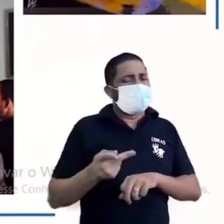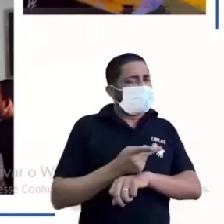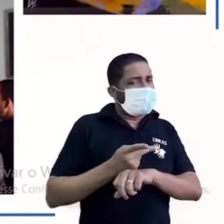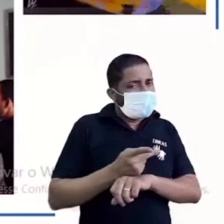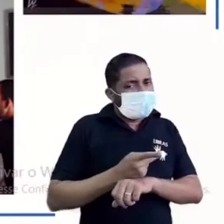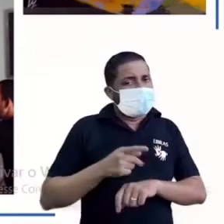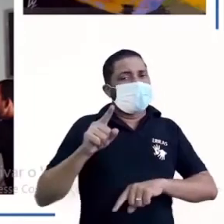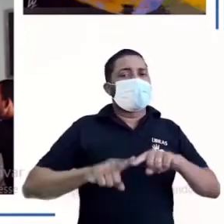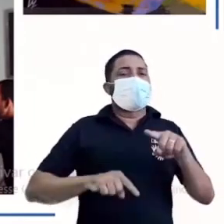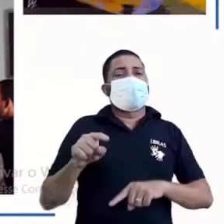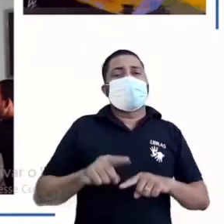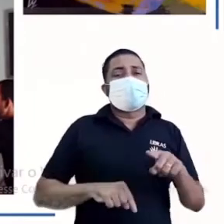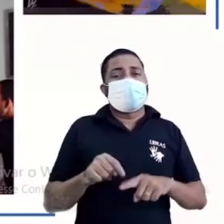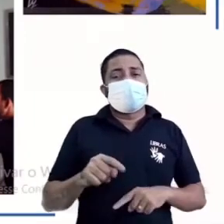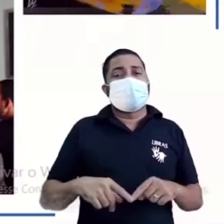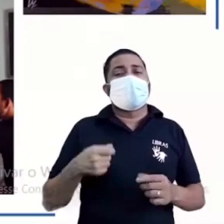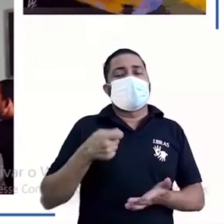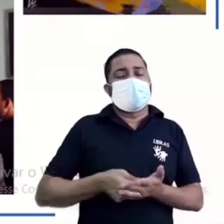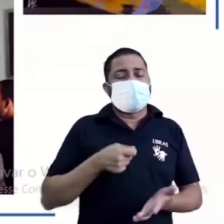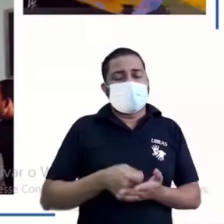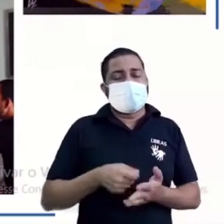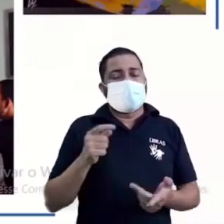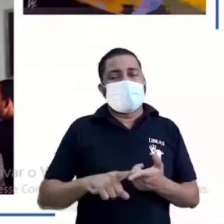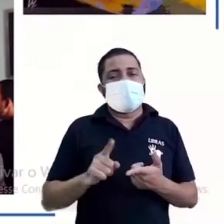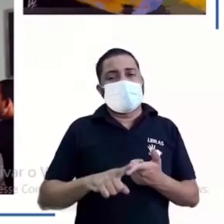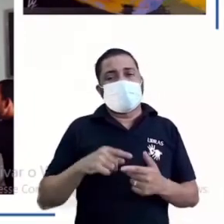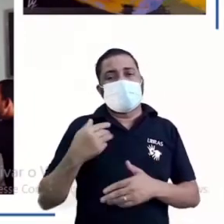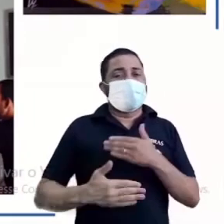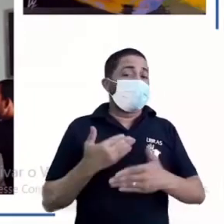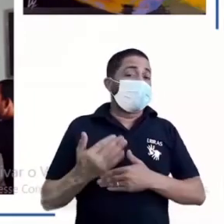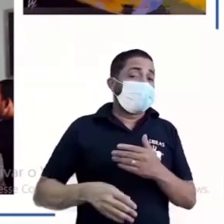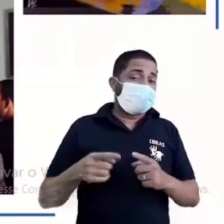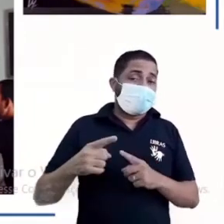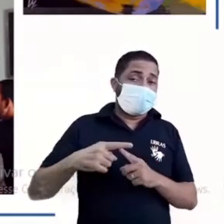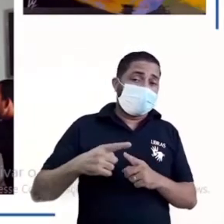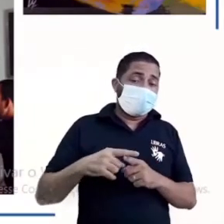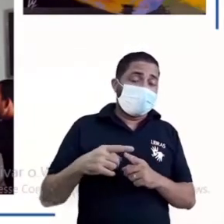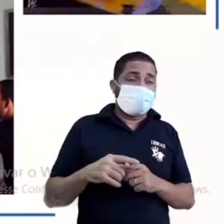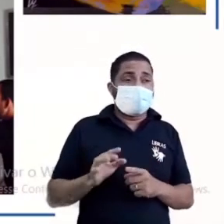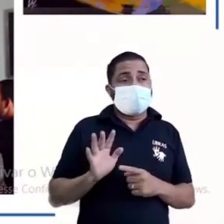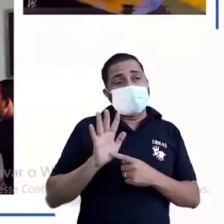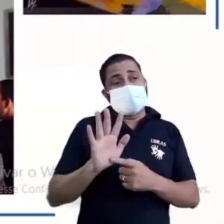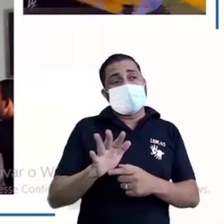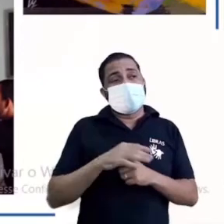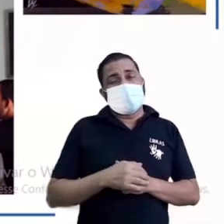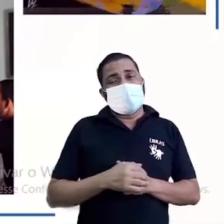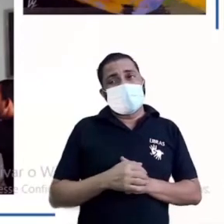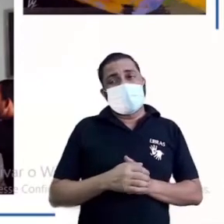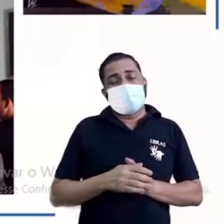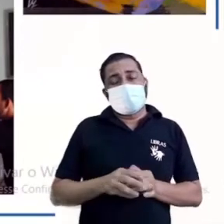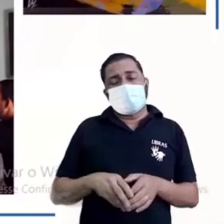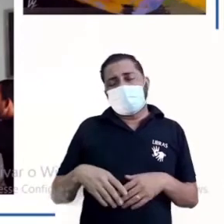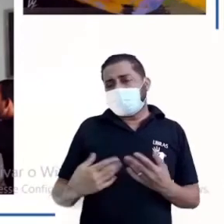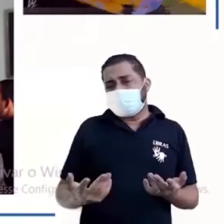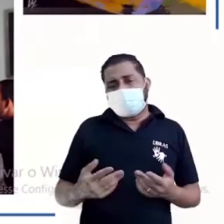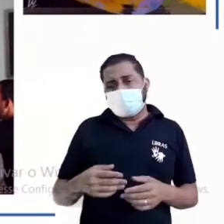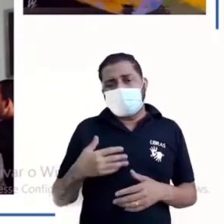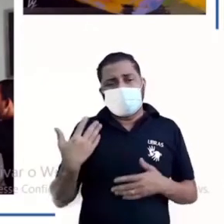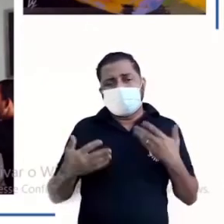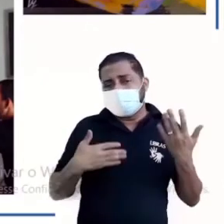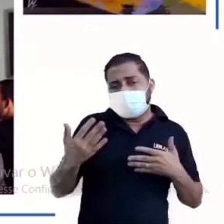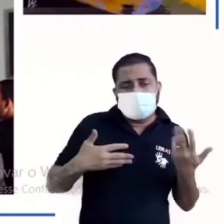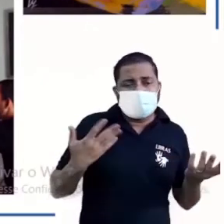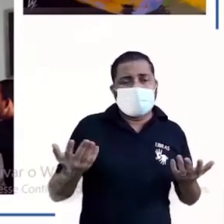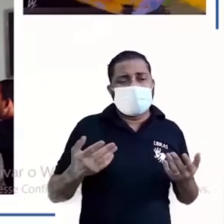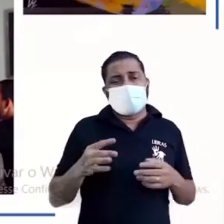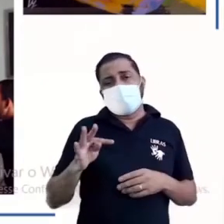esses materiais e tentem também desenvolver esse tipo de representação, né? Seja por diversão, seja por